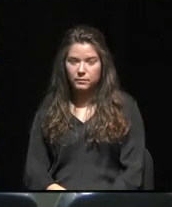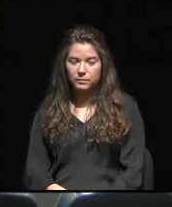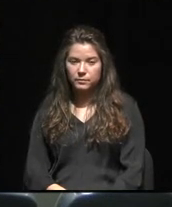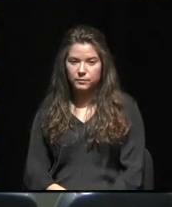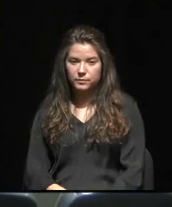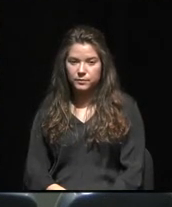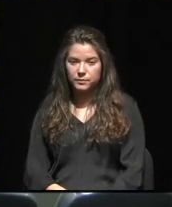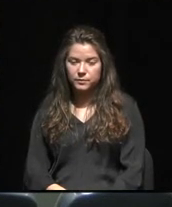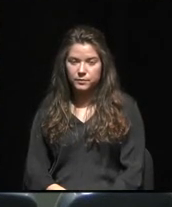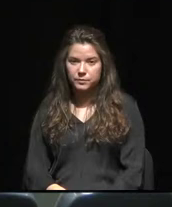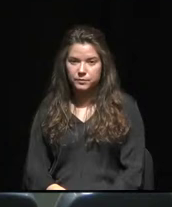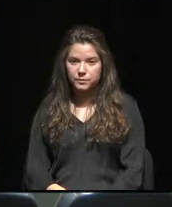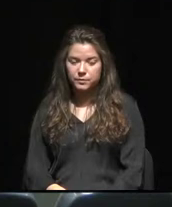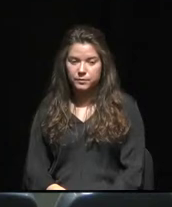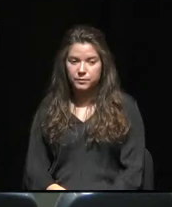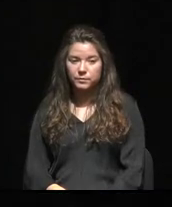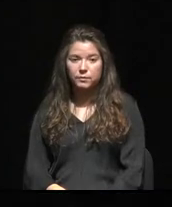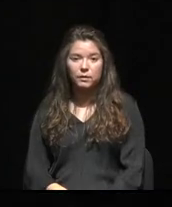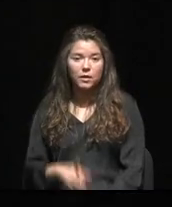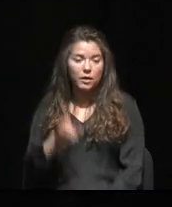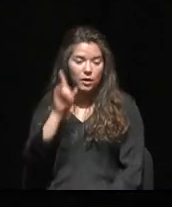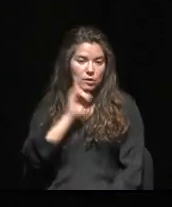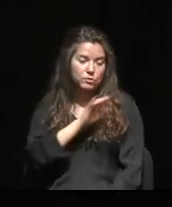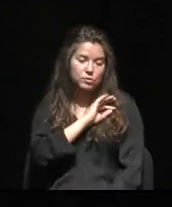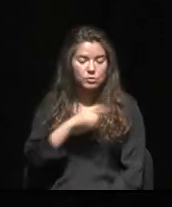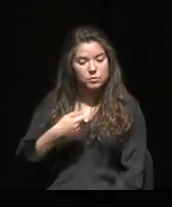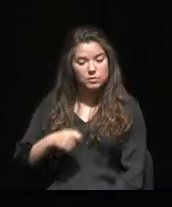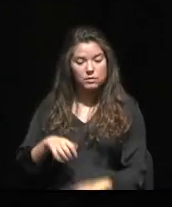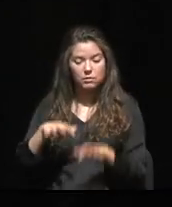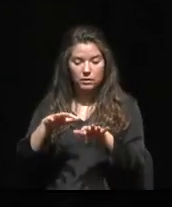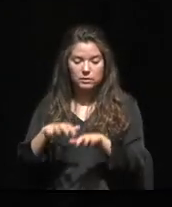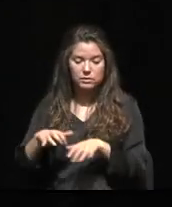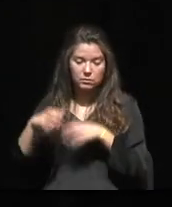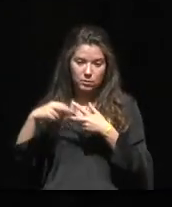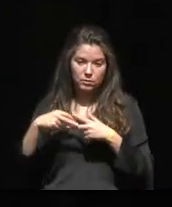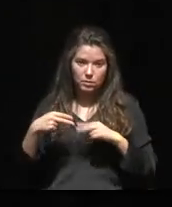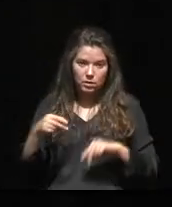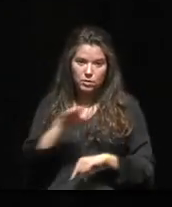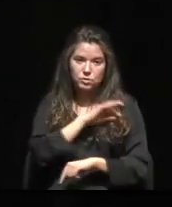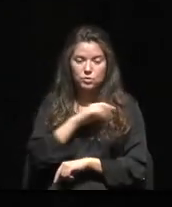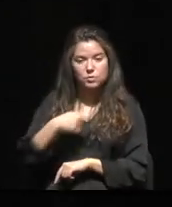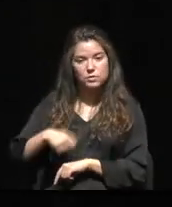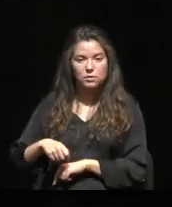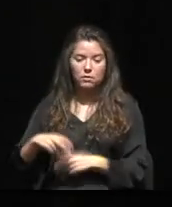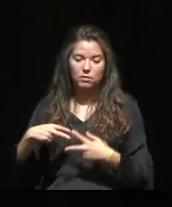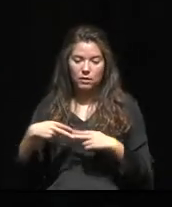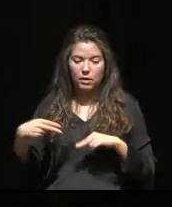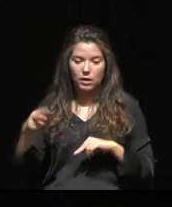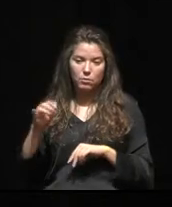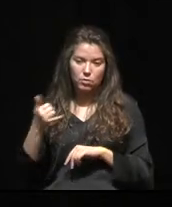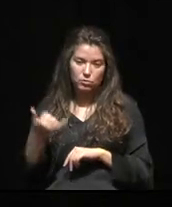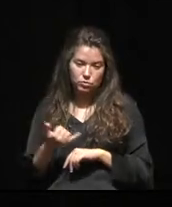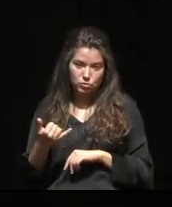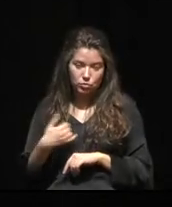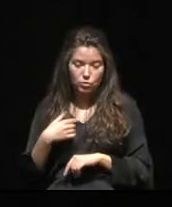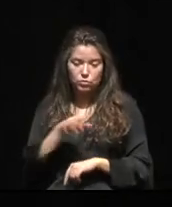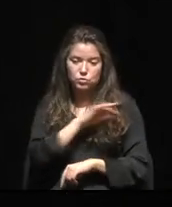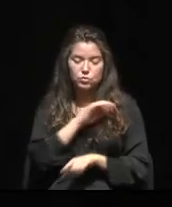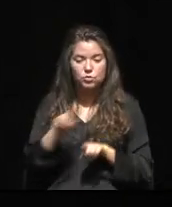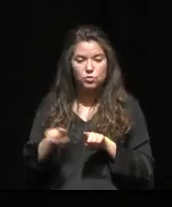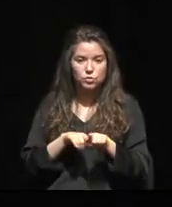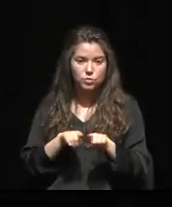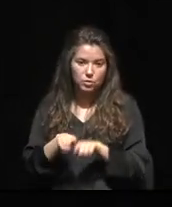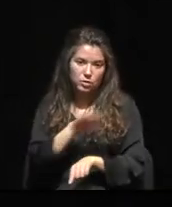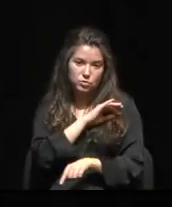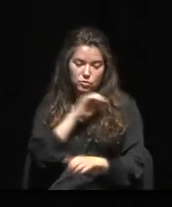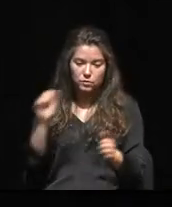PST senhora presidente da Assembleia Municipal Senhor vice-presidente da Câmara Municipal senhores deputados senhores